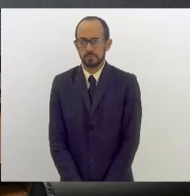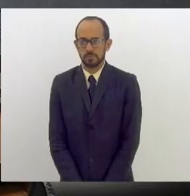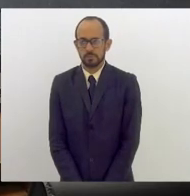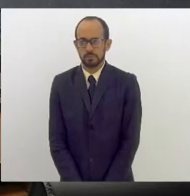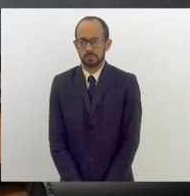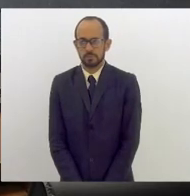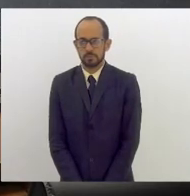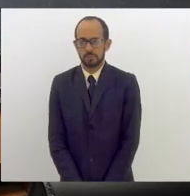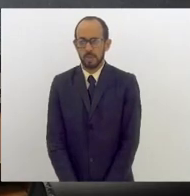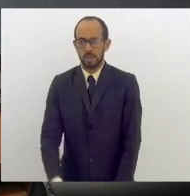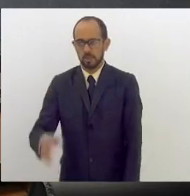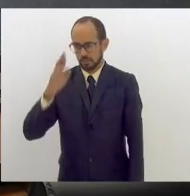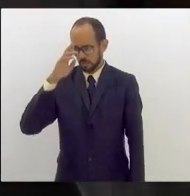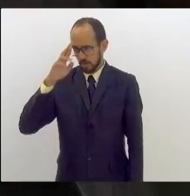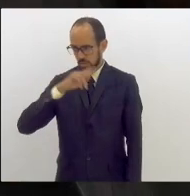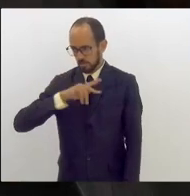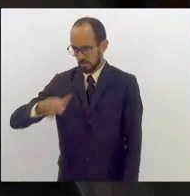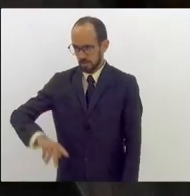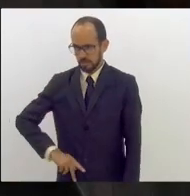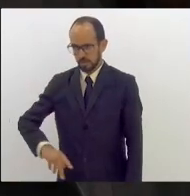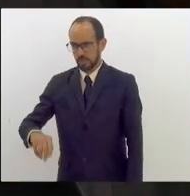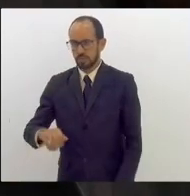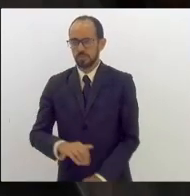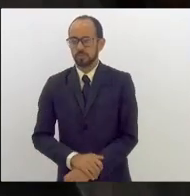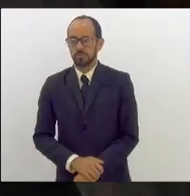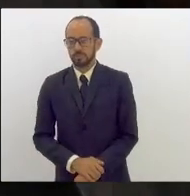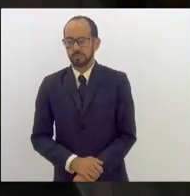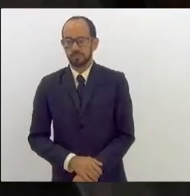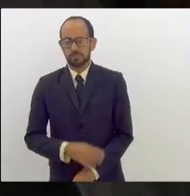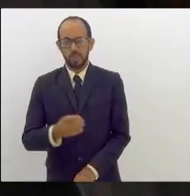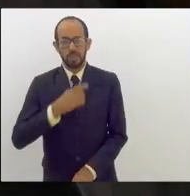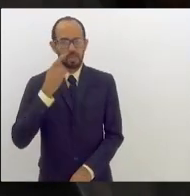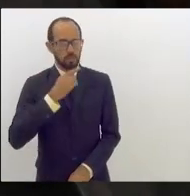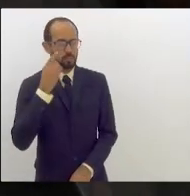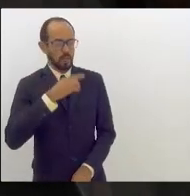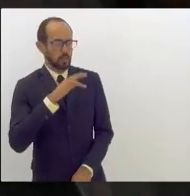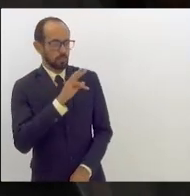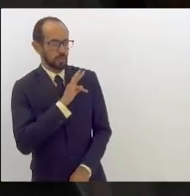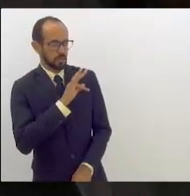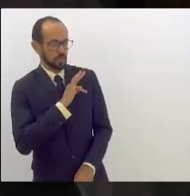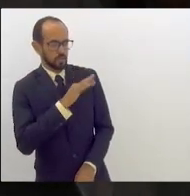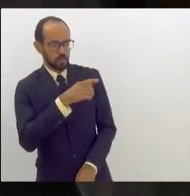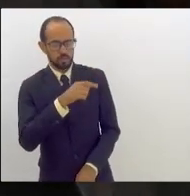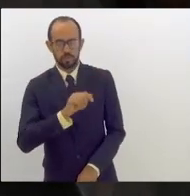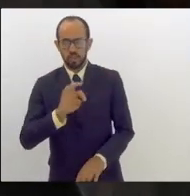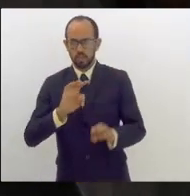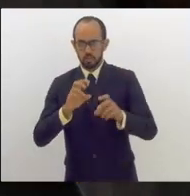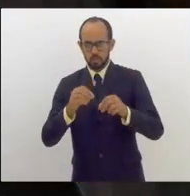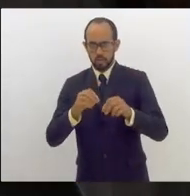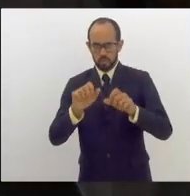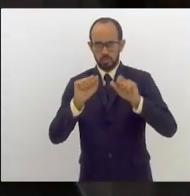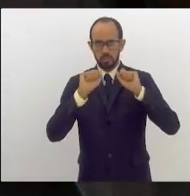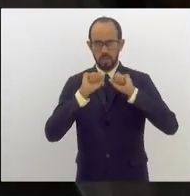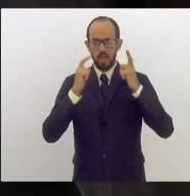você olha Presidente deputada Marta Rocha a todos aqueles que nos assistem pela tv alerj desde já saudando todos os